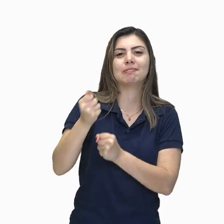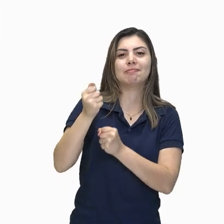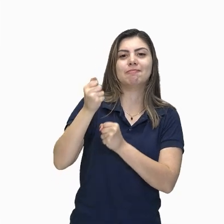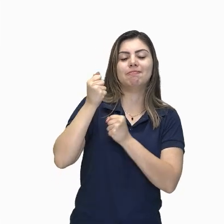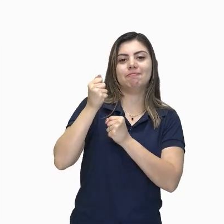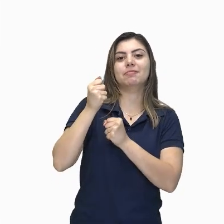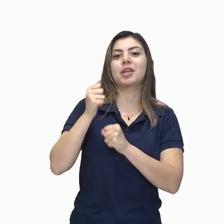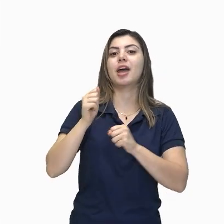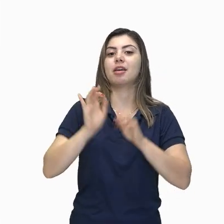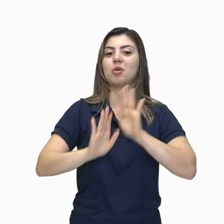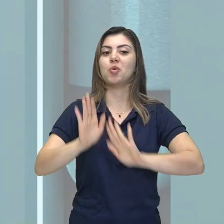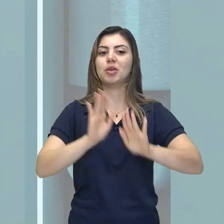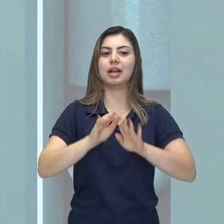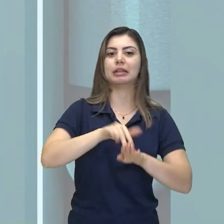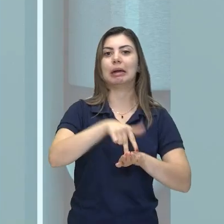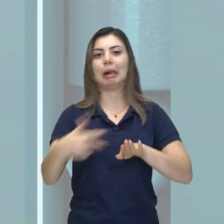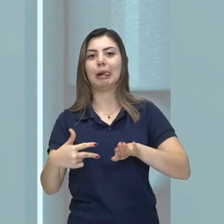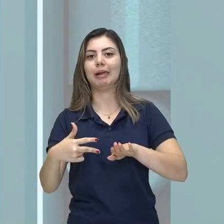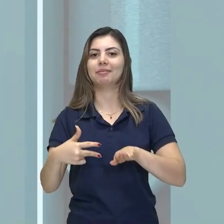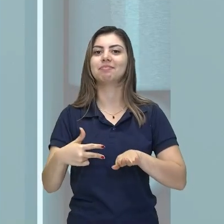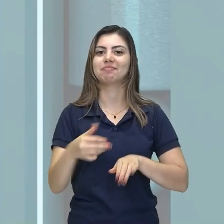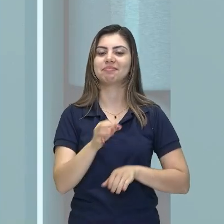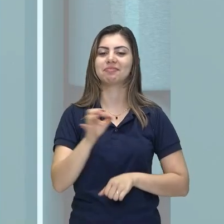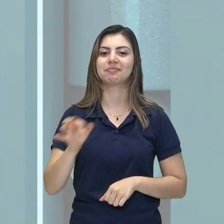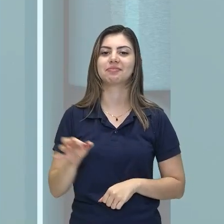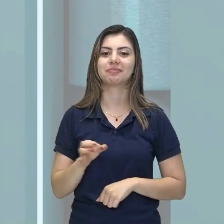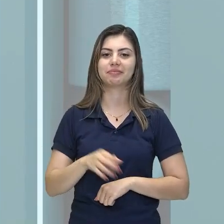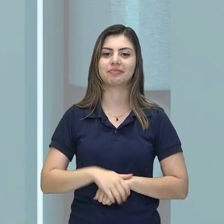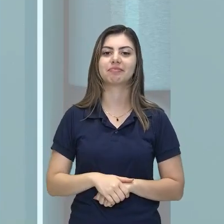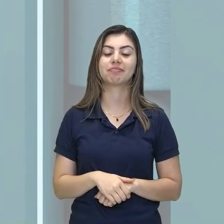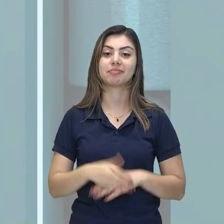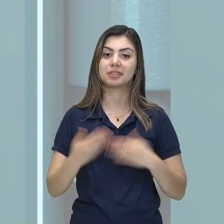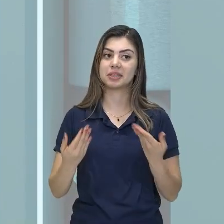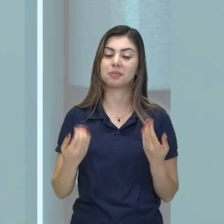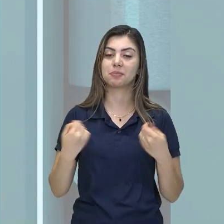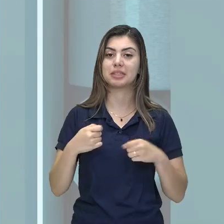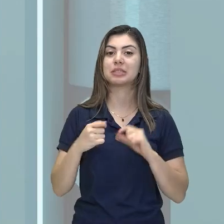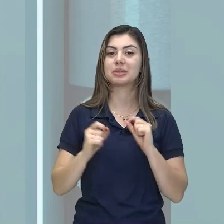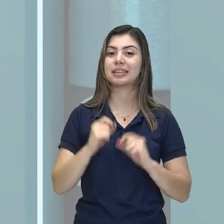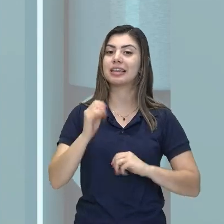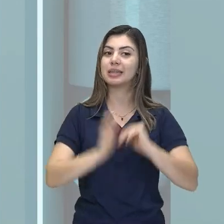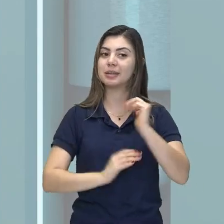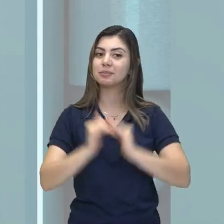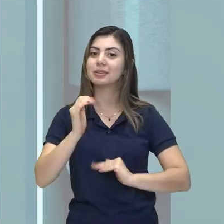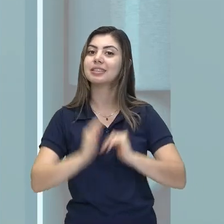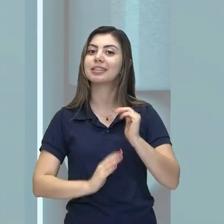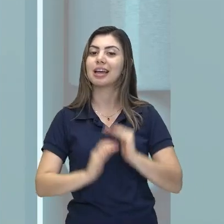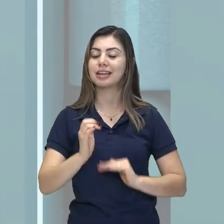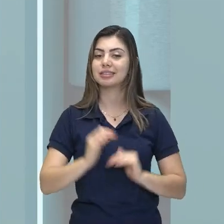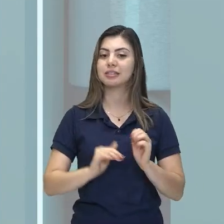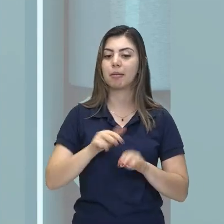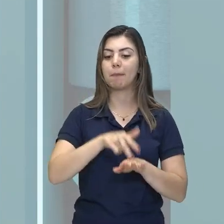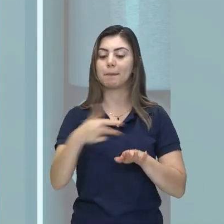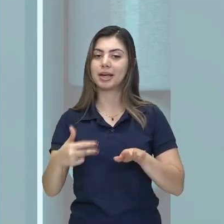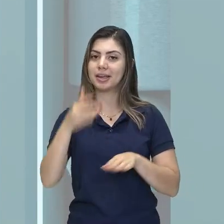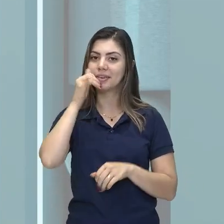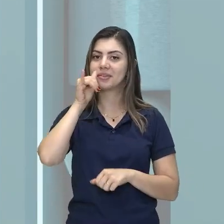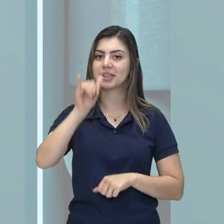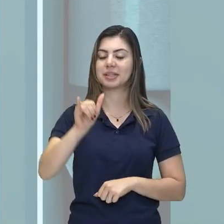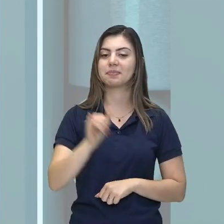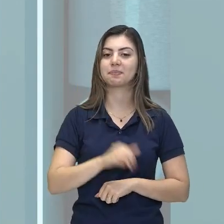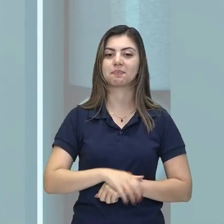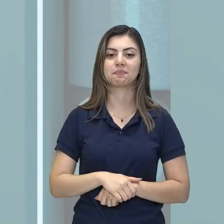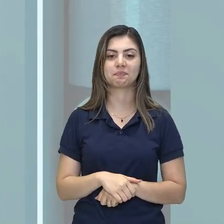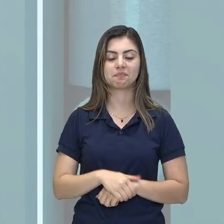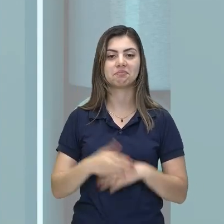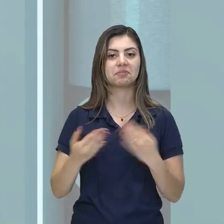é isso? Então, tu tem que estar preparado para não cair, né? Você tem que ter um equilíbrio. Então,